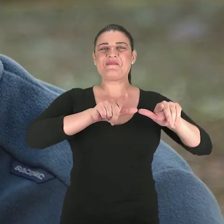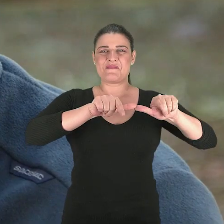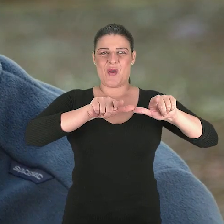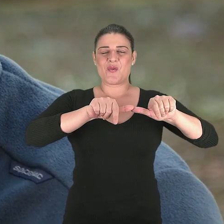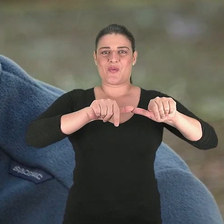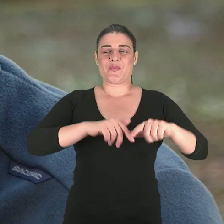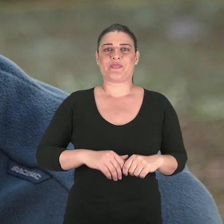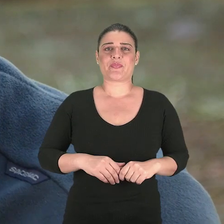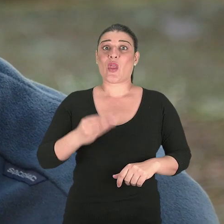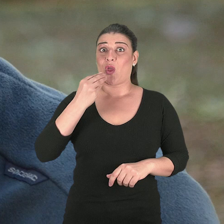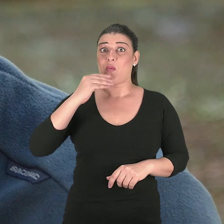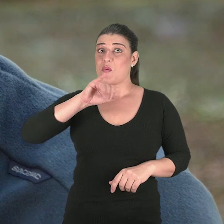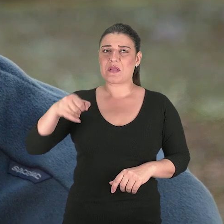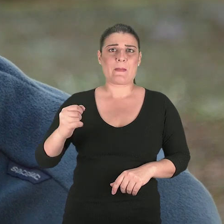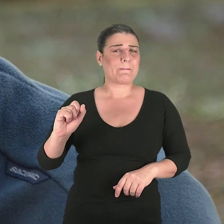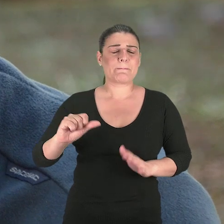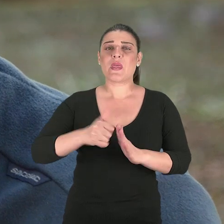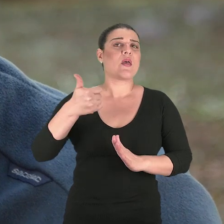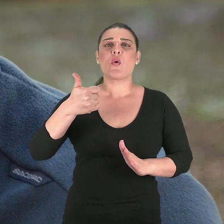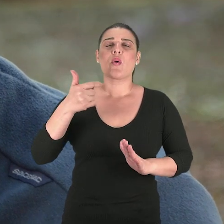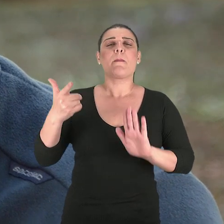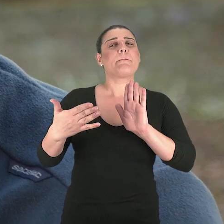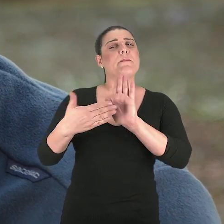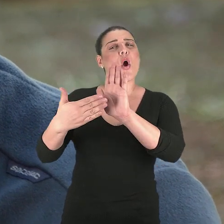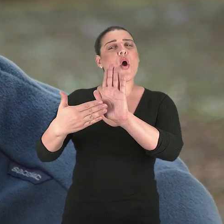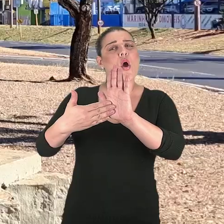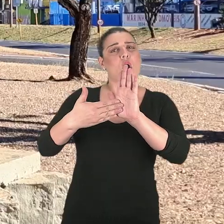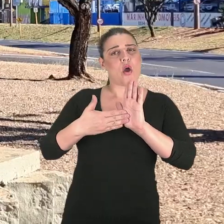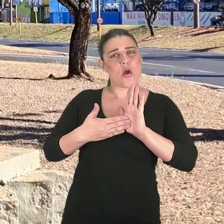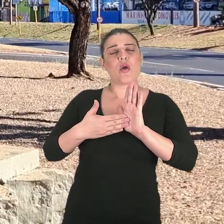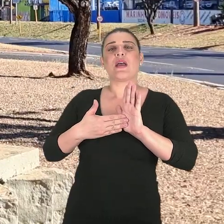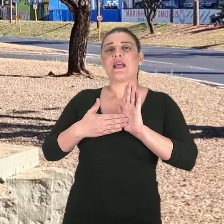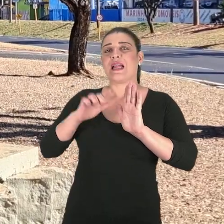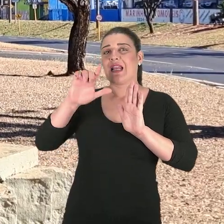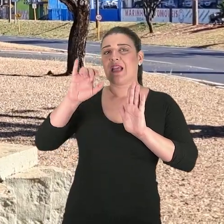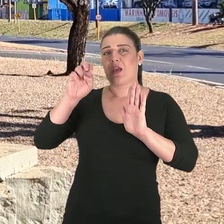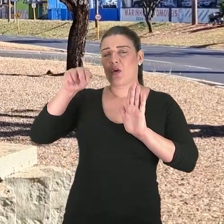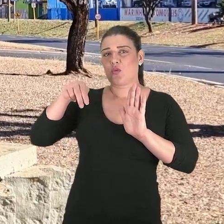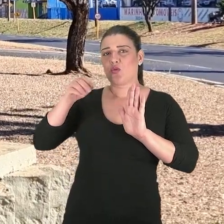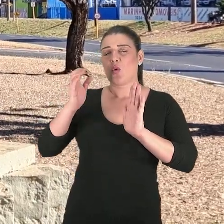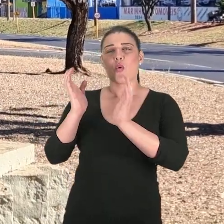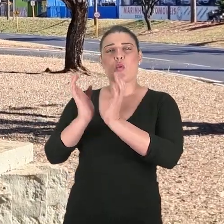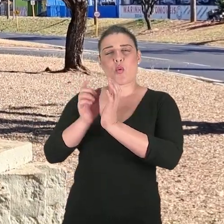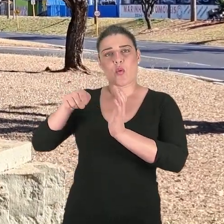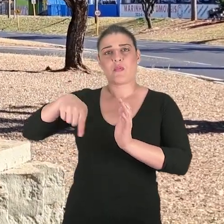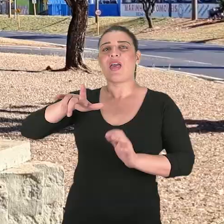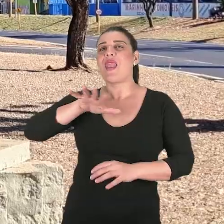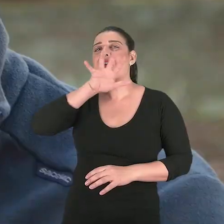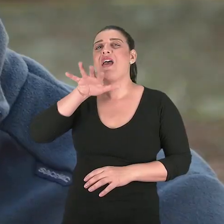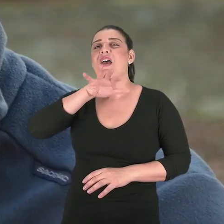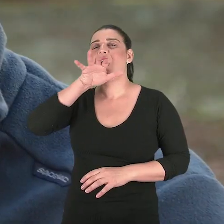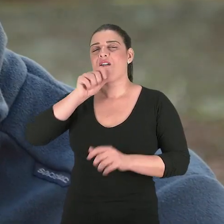primeira oportunidade que surgiu foi através de uma proposta do Lions Club, que foi o Leão das Nações Unidas.